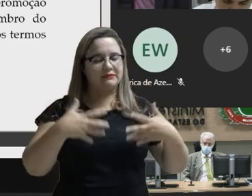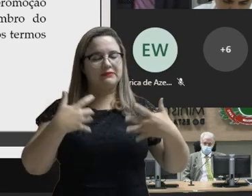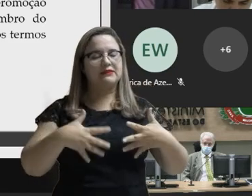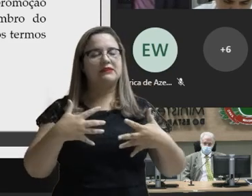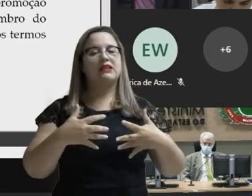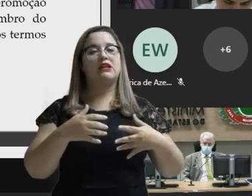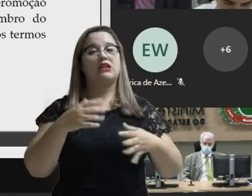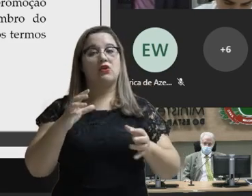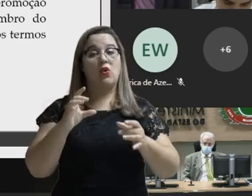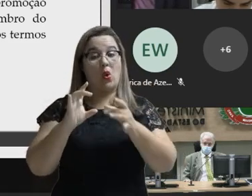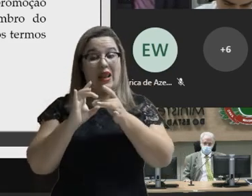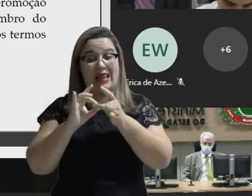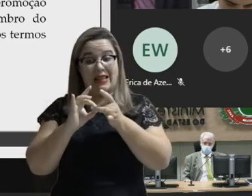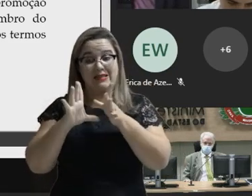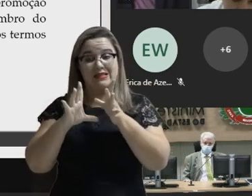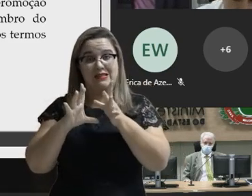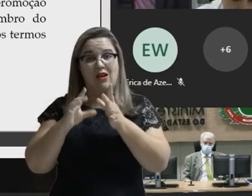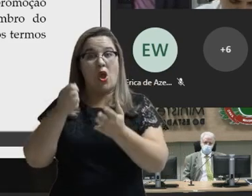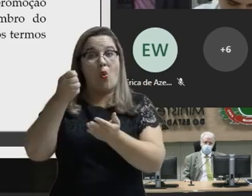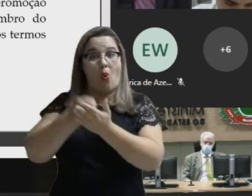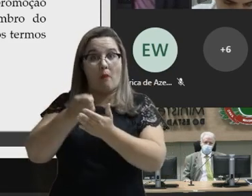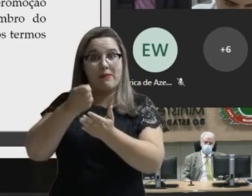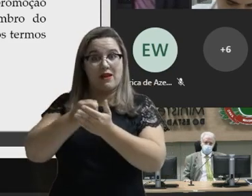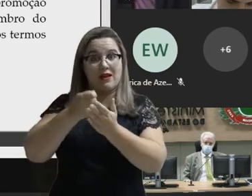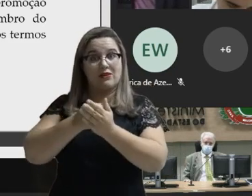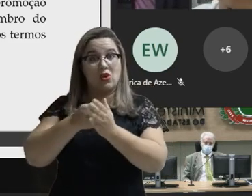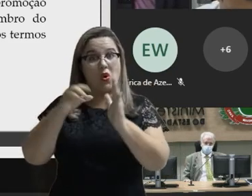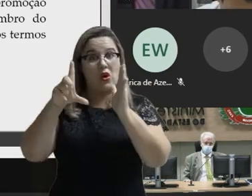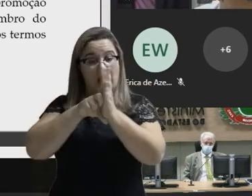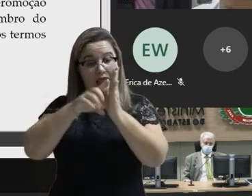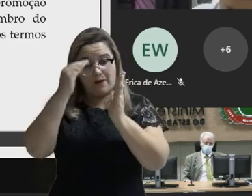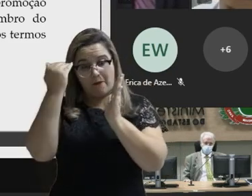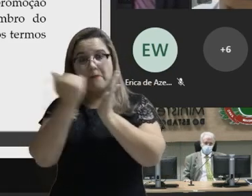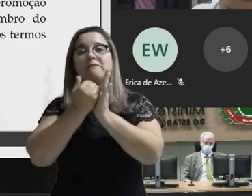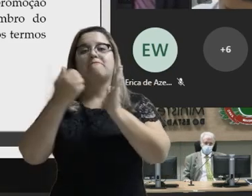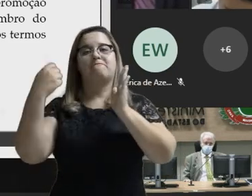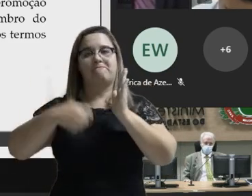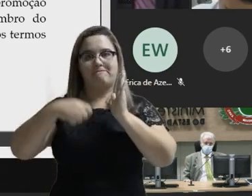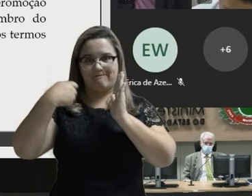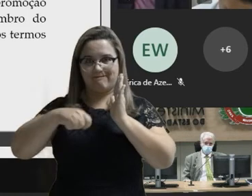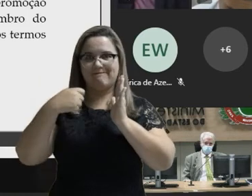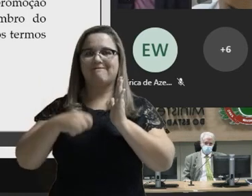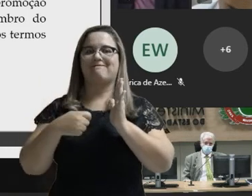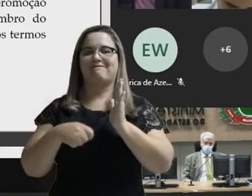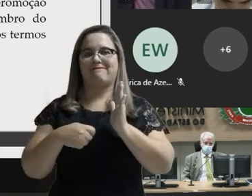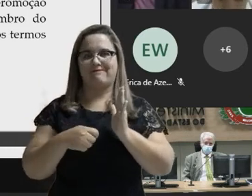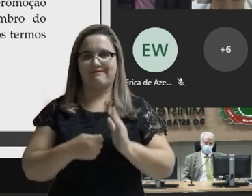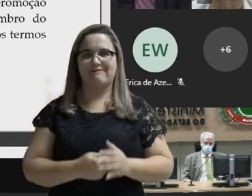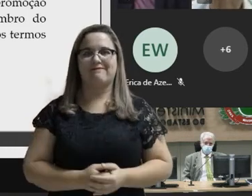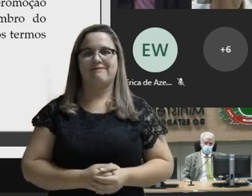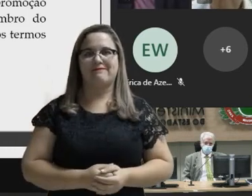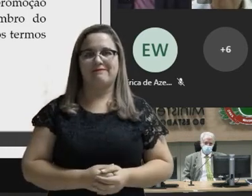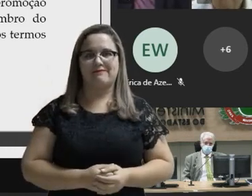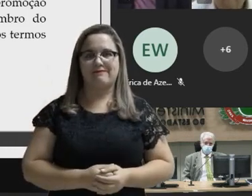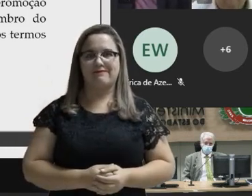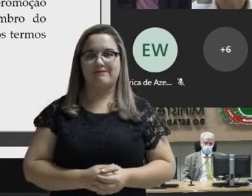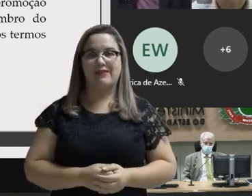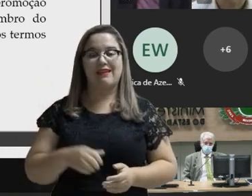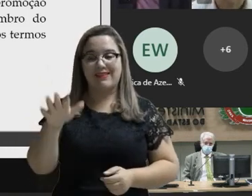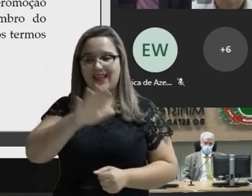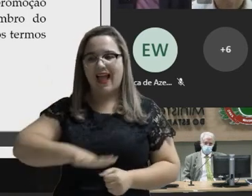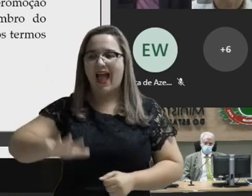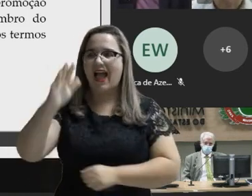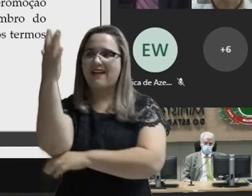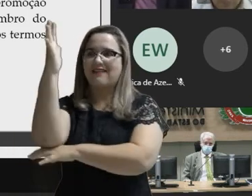é obrigatório por lei para instalação de empreendimentos e exercício de atividades que utilizem recursos ambientais